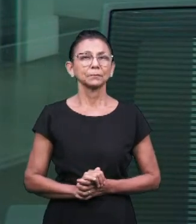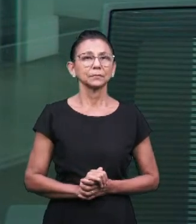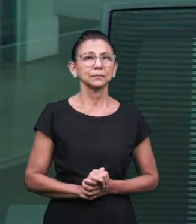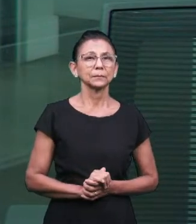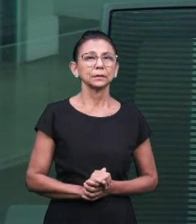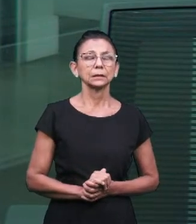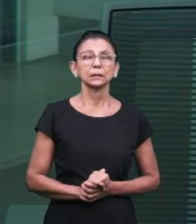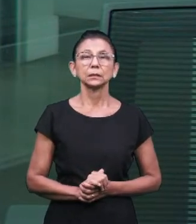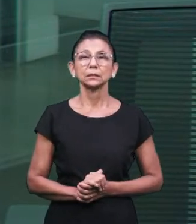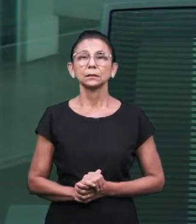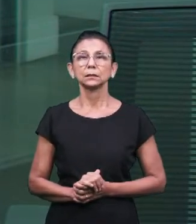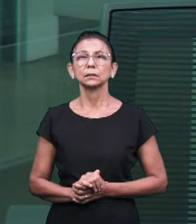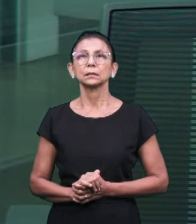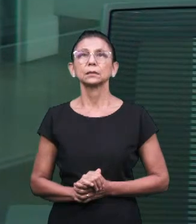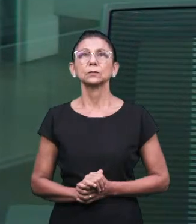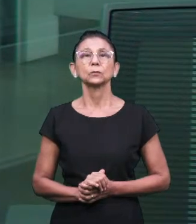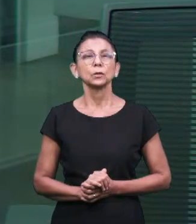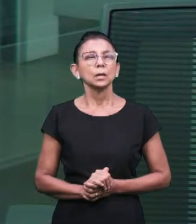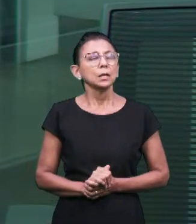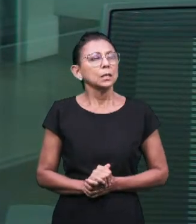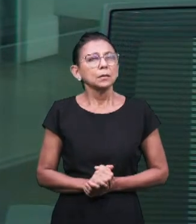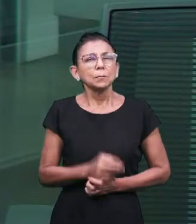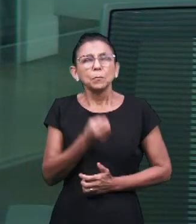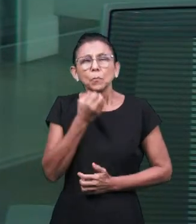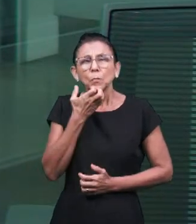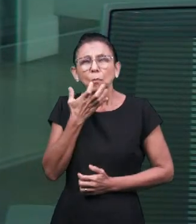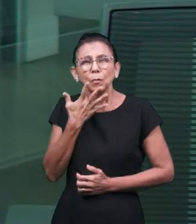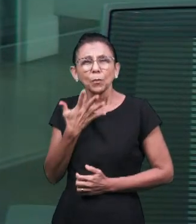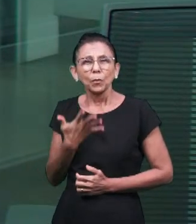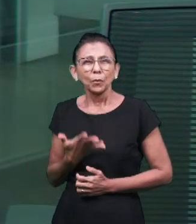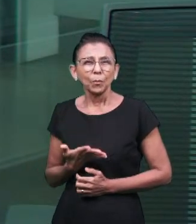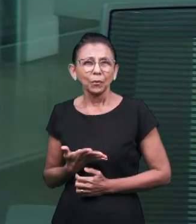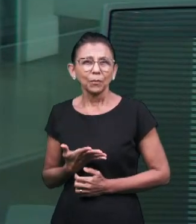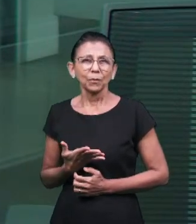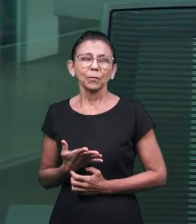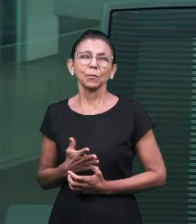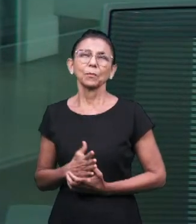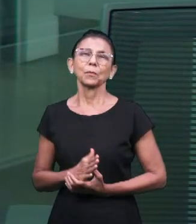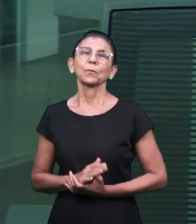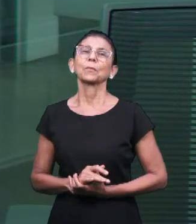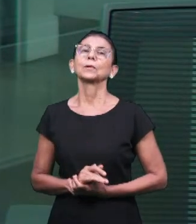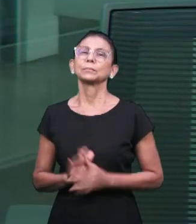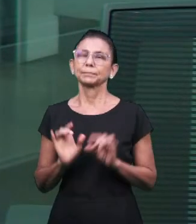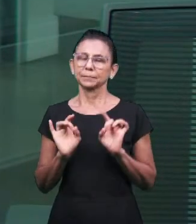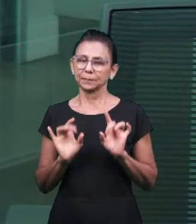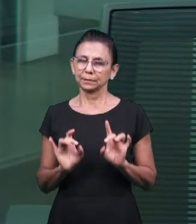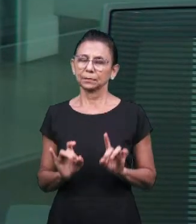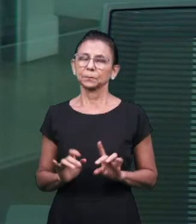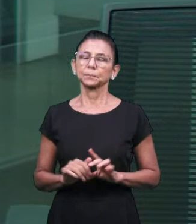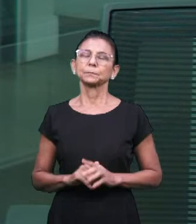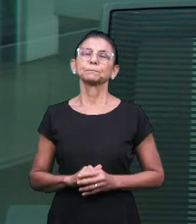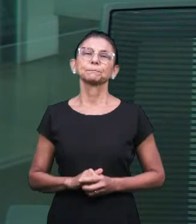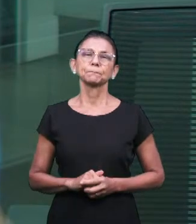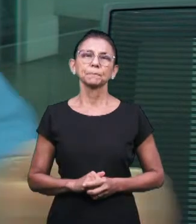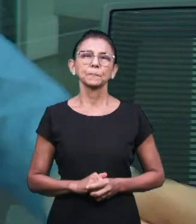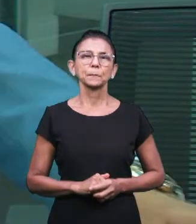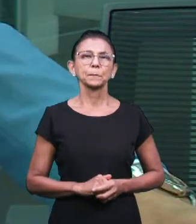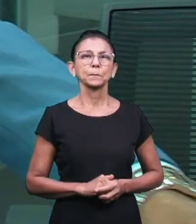mulher extremamente piedosa, era uma mulher especial. E